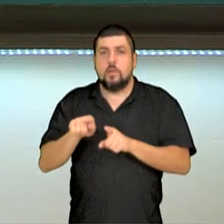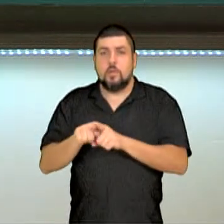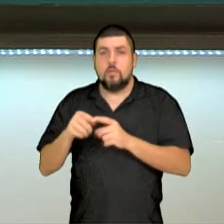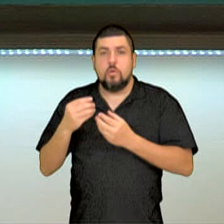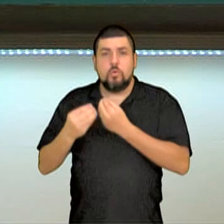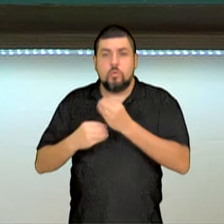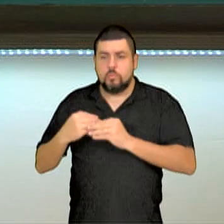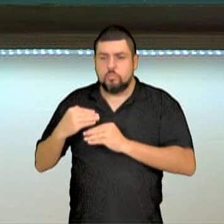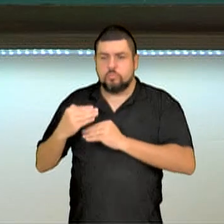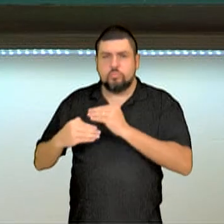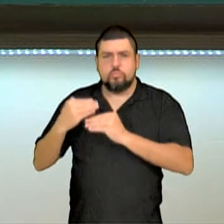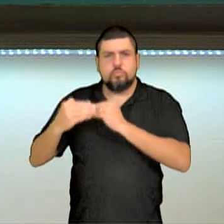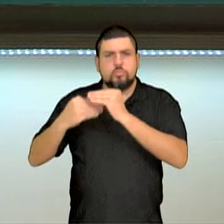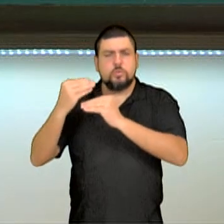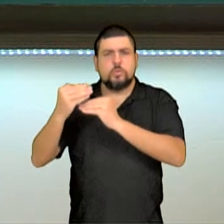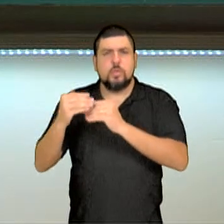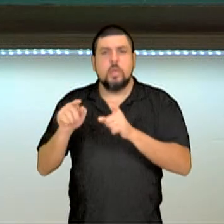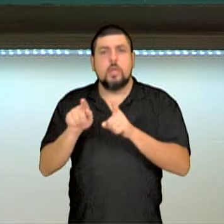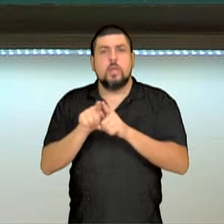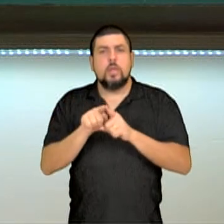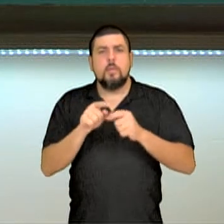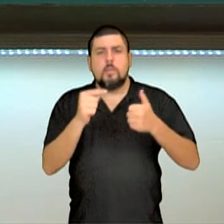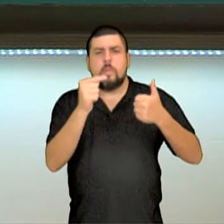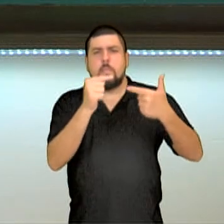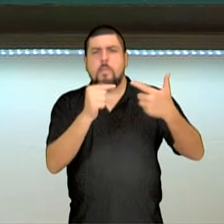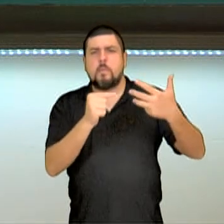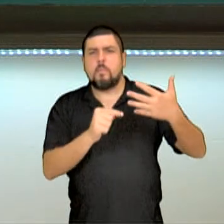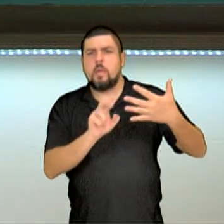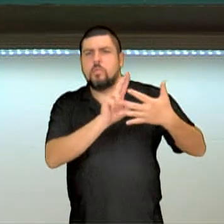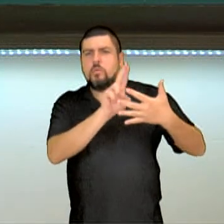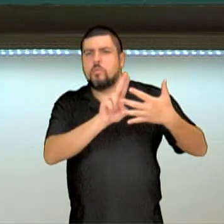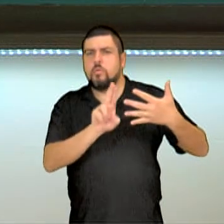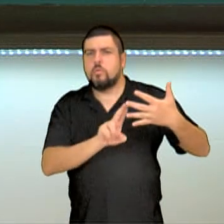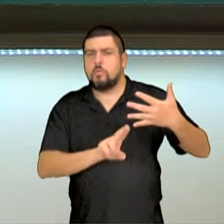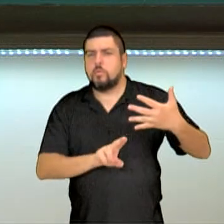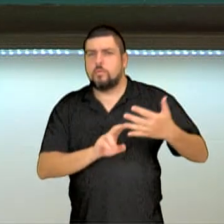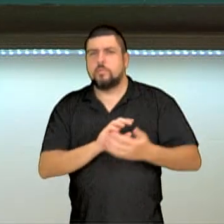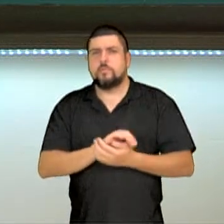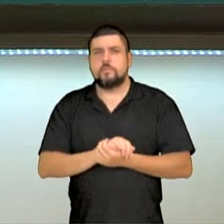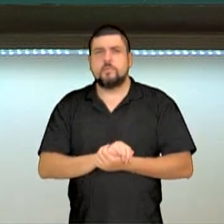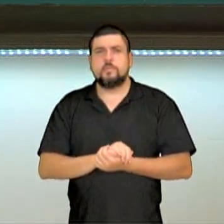sua história, a classificação e os seus estilos.